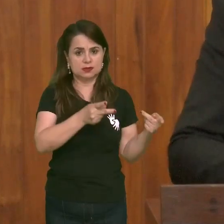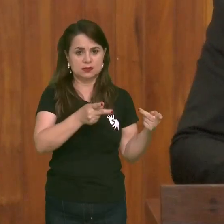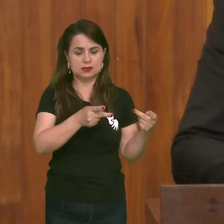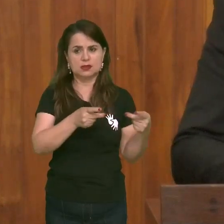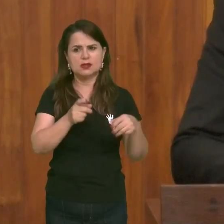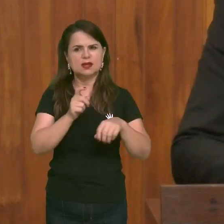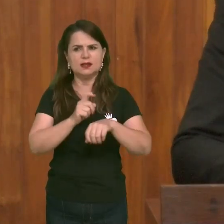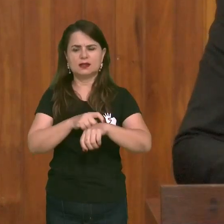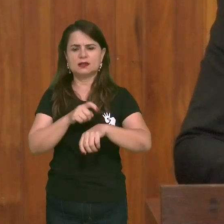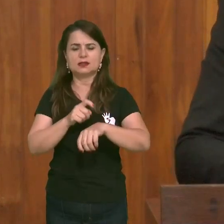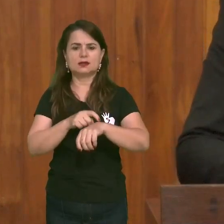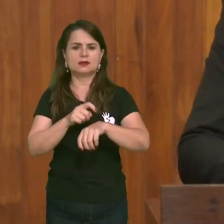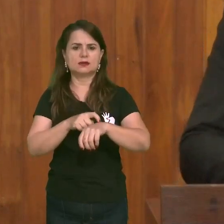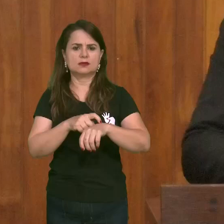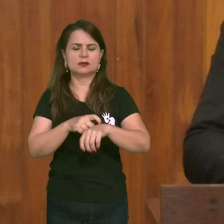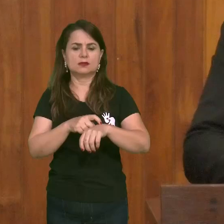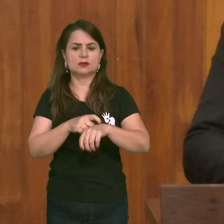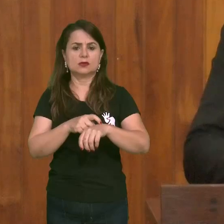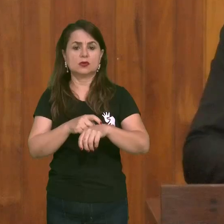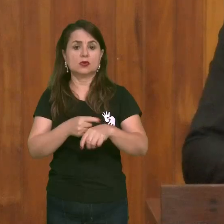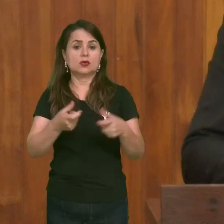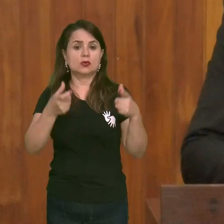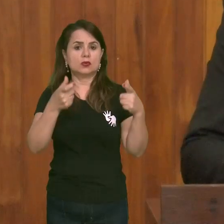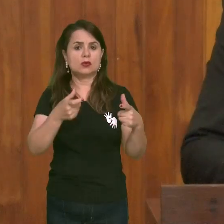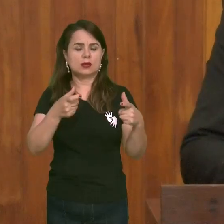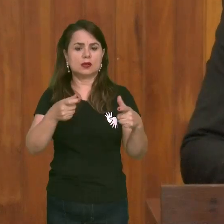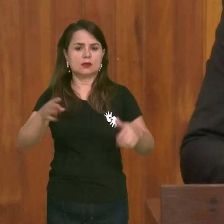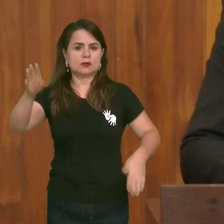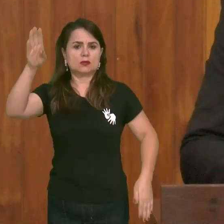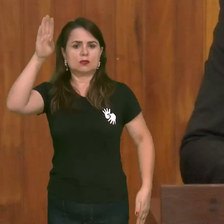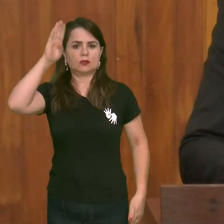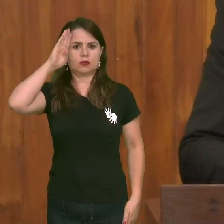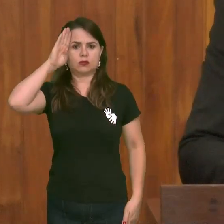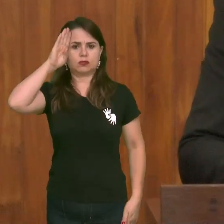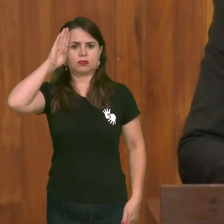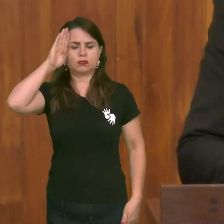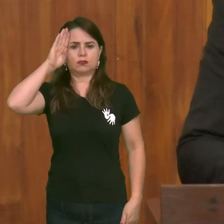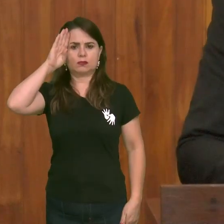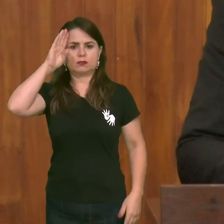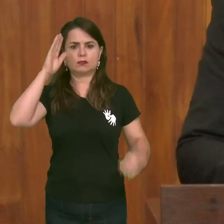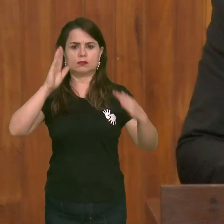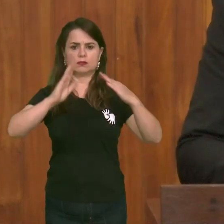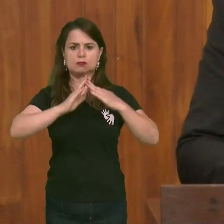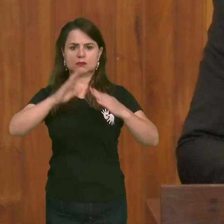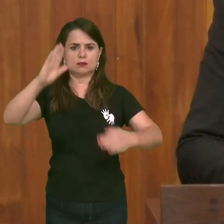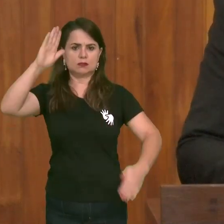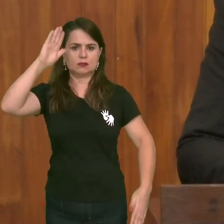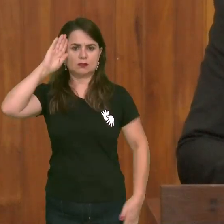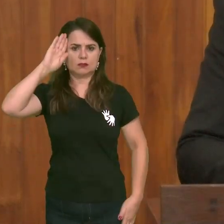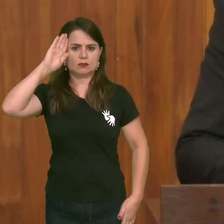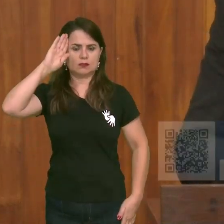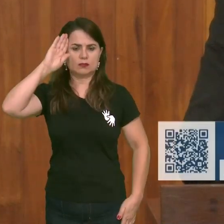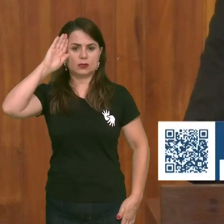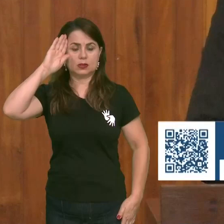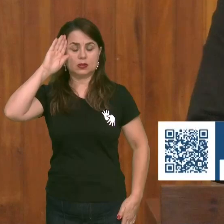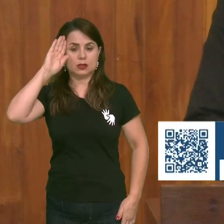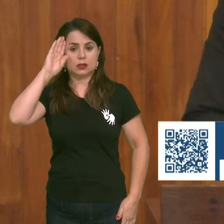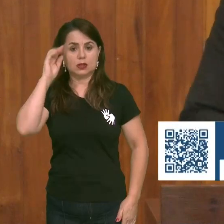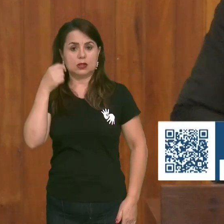poucos dias ao tiro de guerra da nossa cidade né em contato com o comandante local